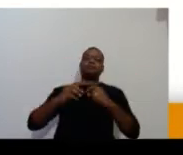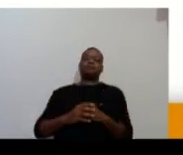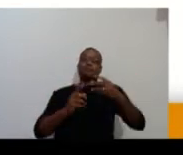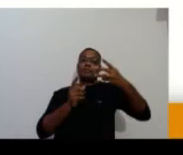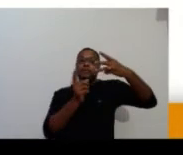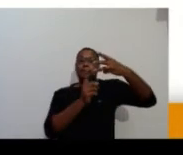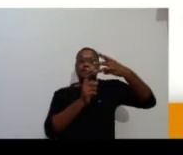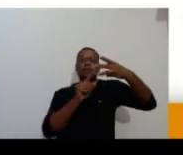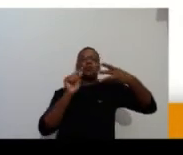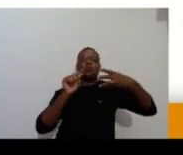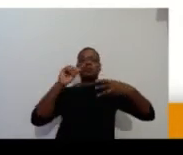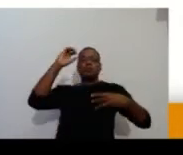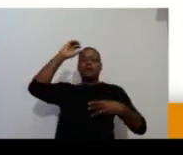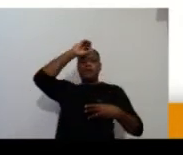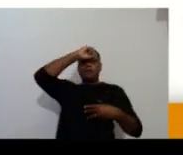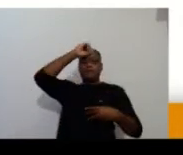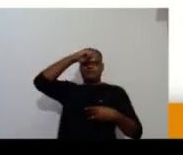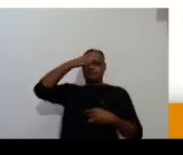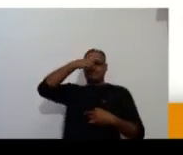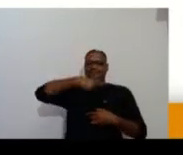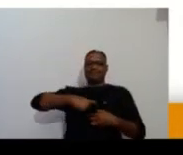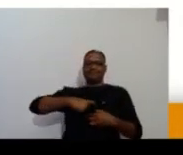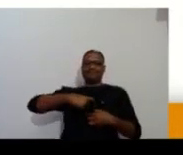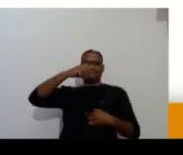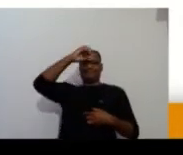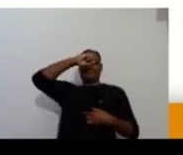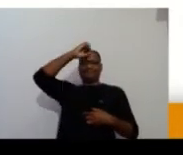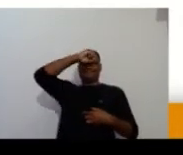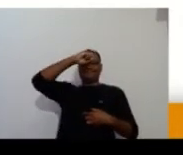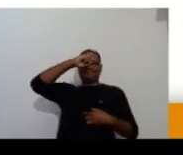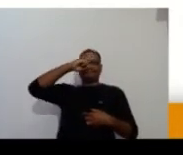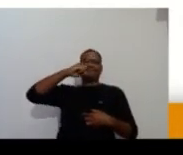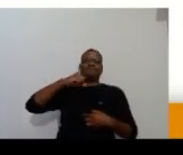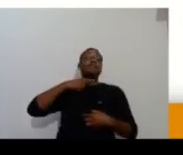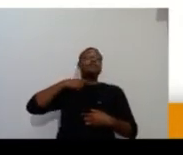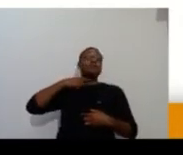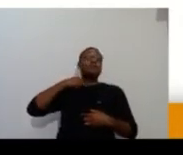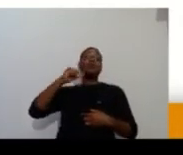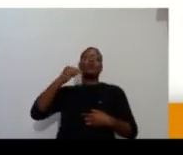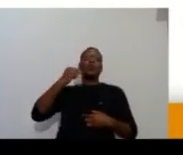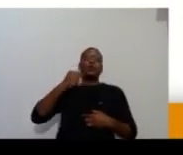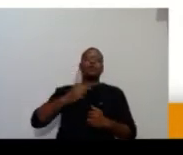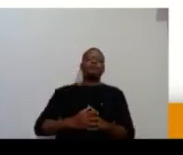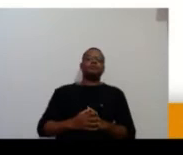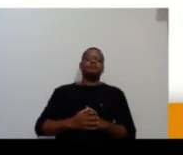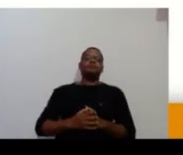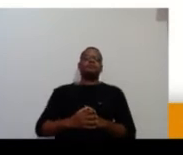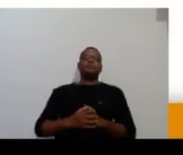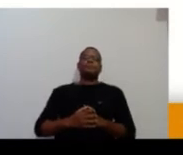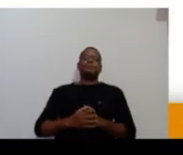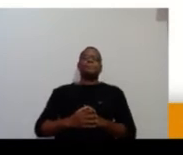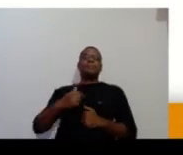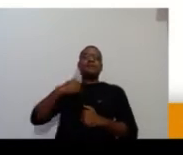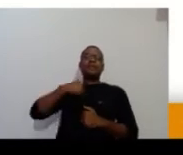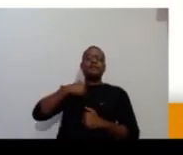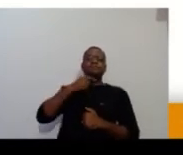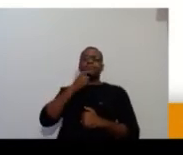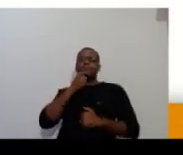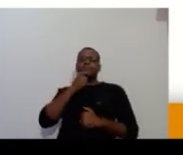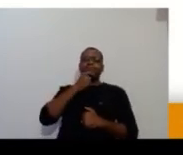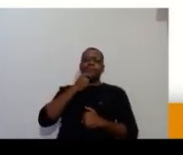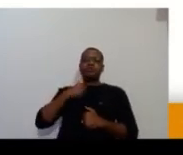O aprendente, ele escolhe o que ele vai estudar. Eu vou aprender inglês, eu vou aprender francês, eu vou aprender